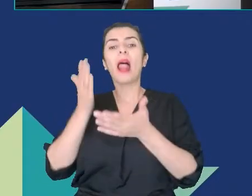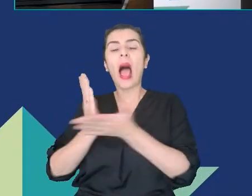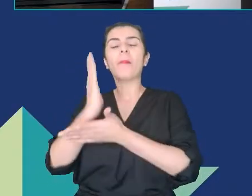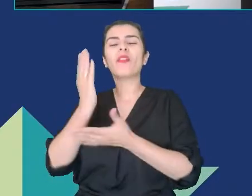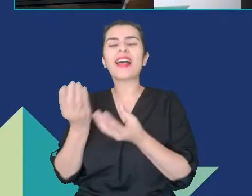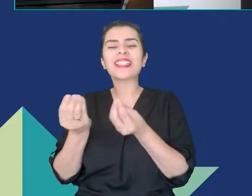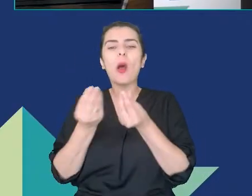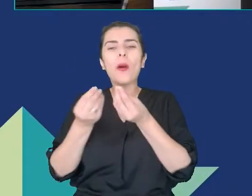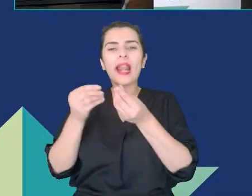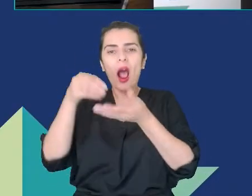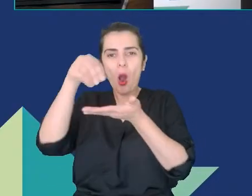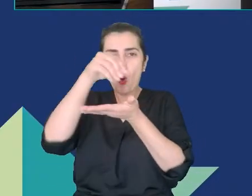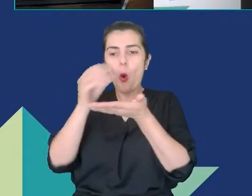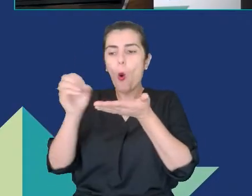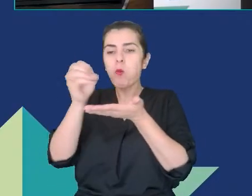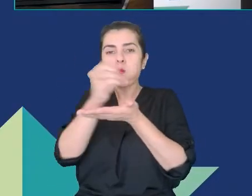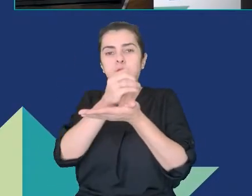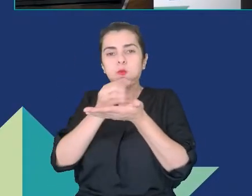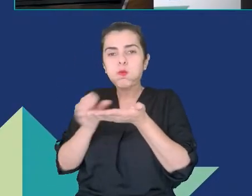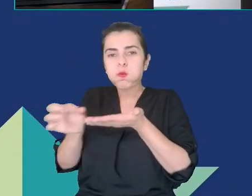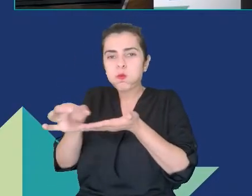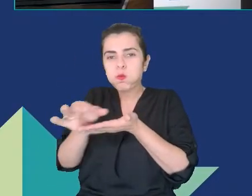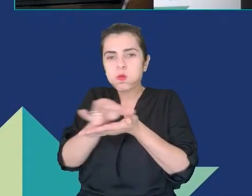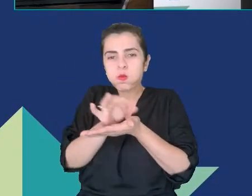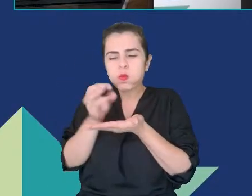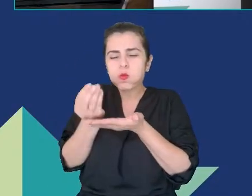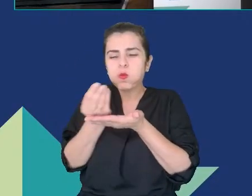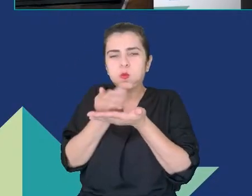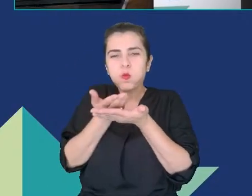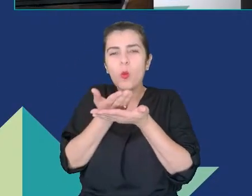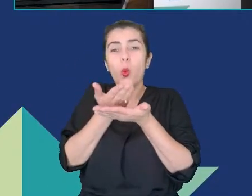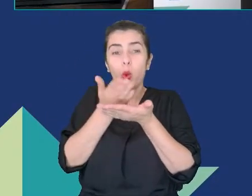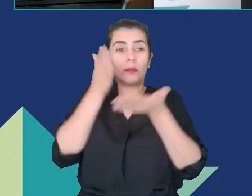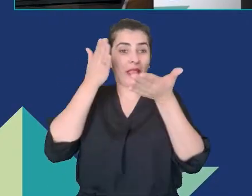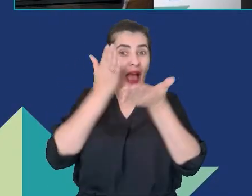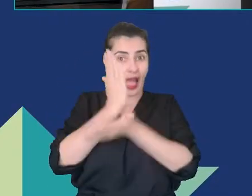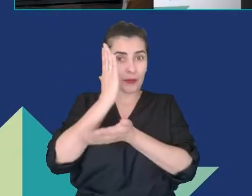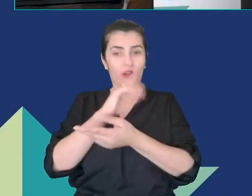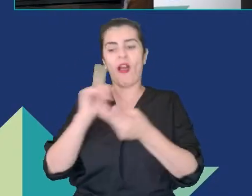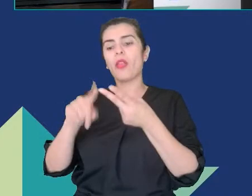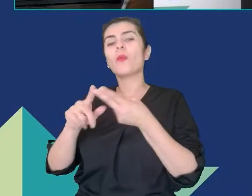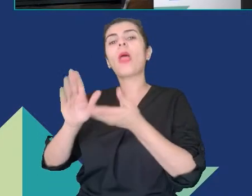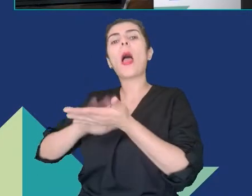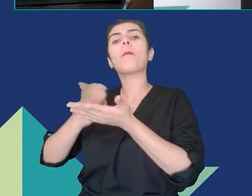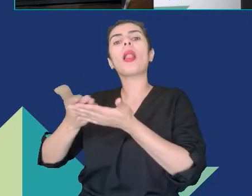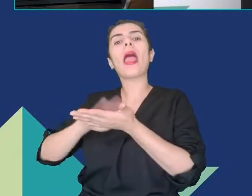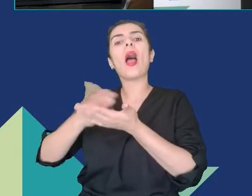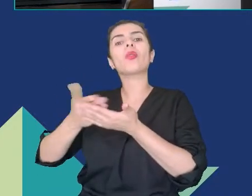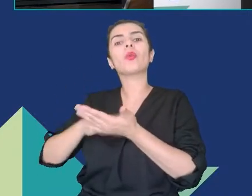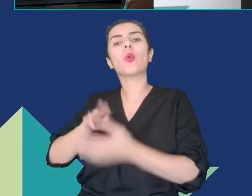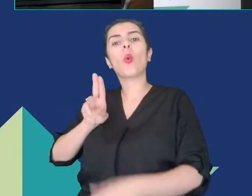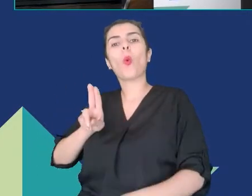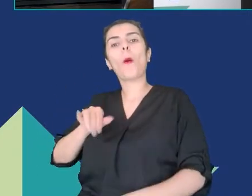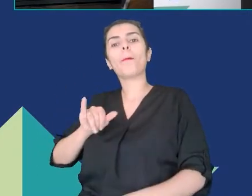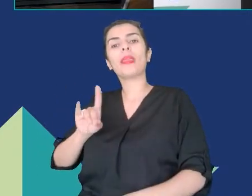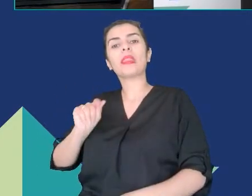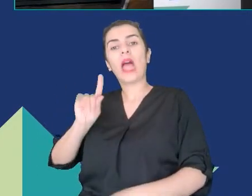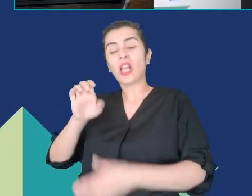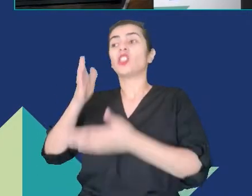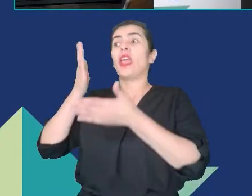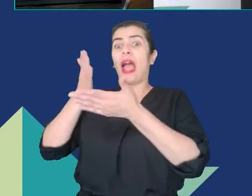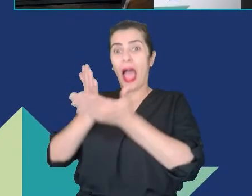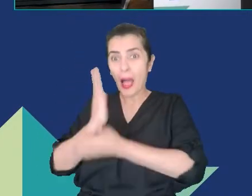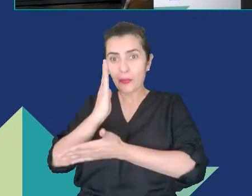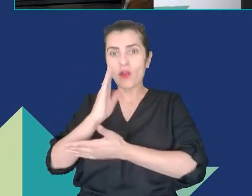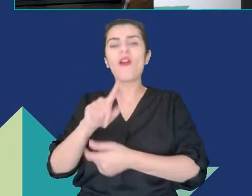início do processo, depois uma aprovação de umidade, e essa aprovação de umidade é até um direcionador para onde esse